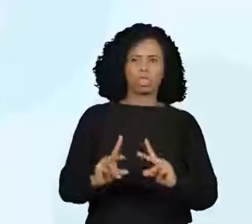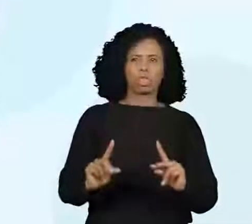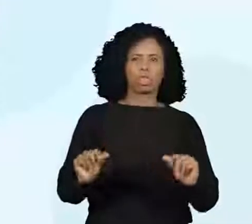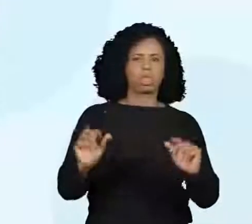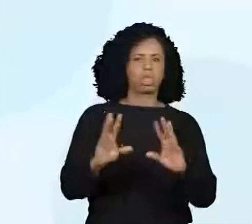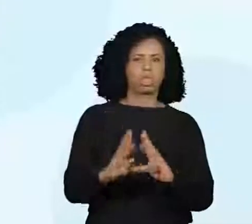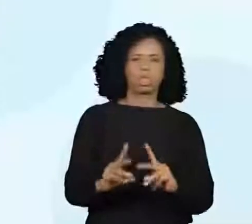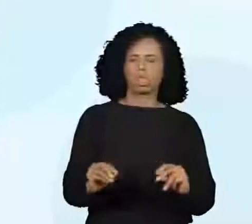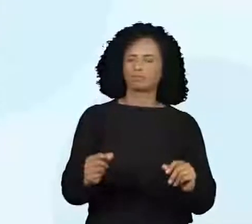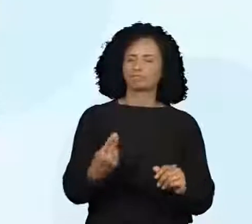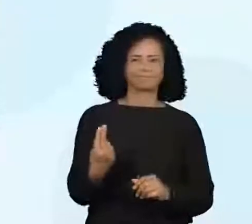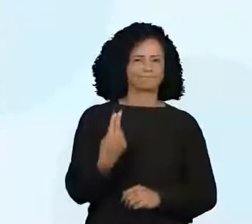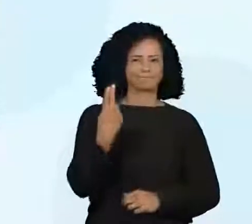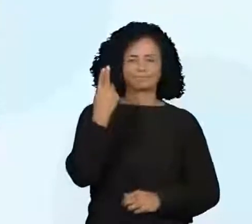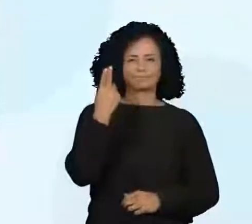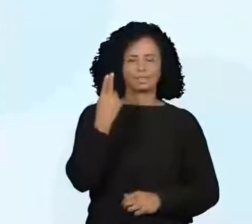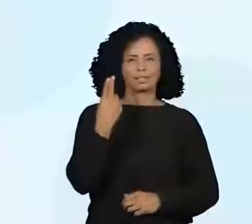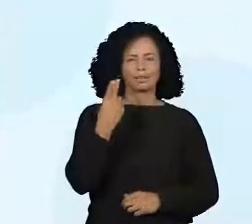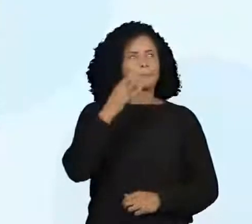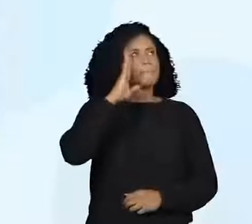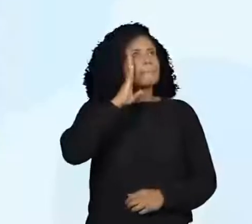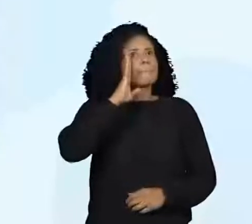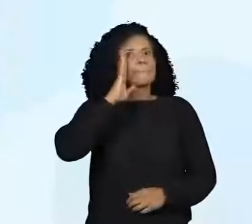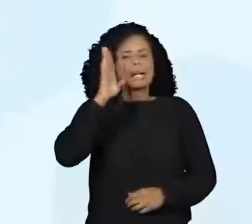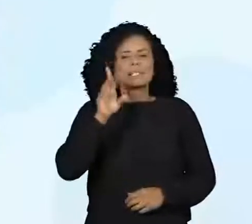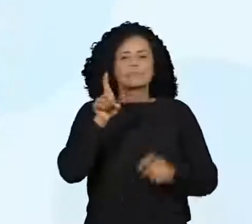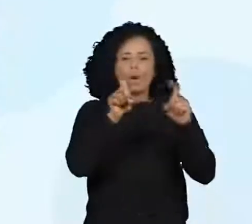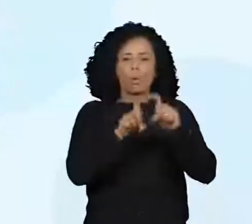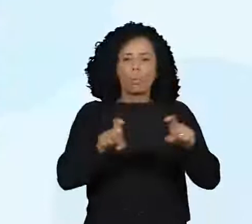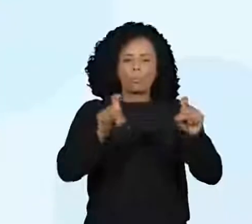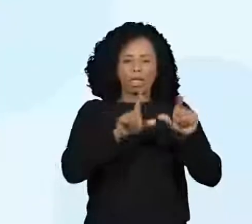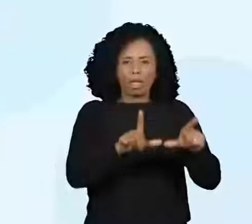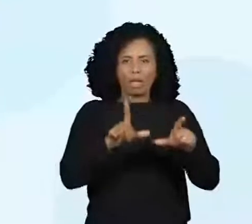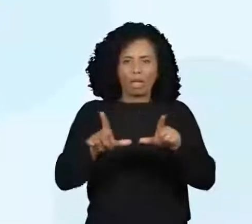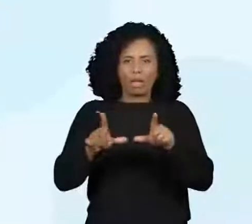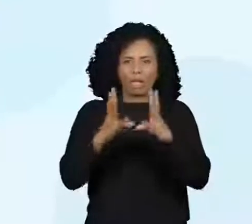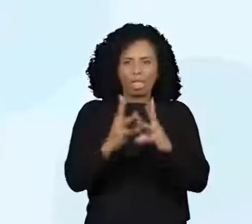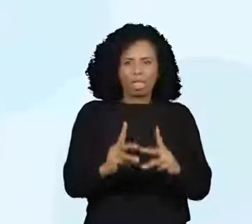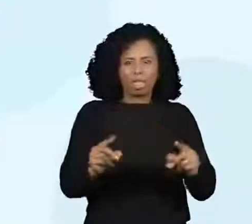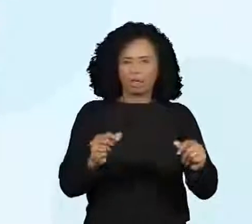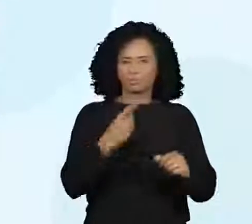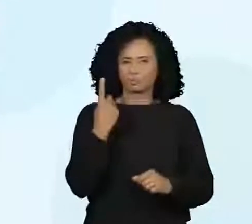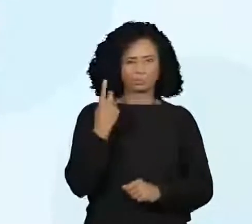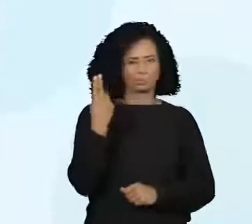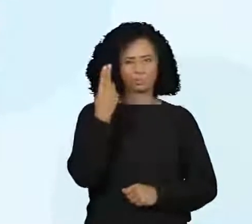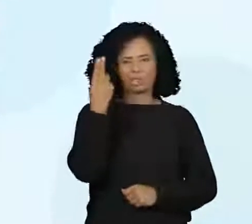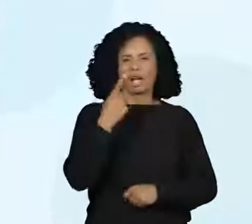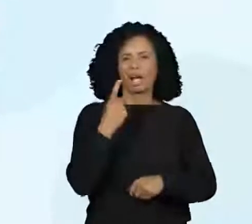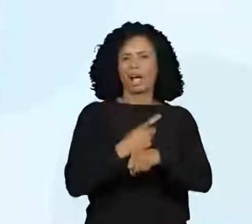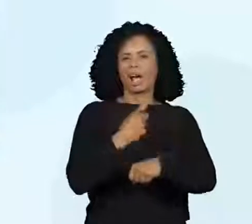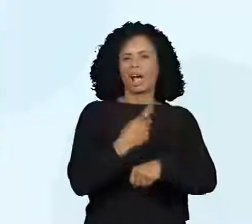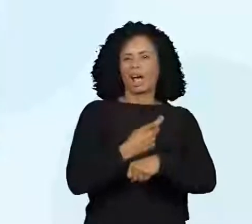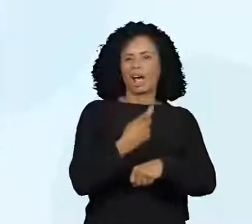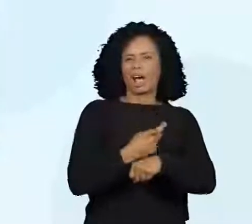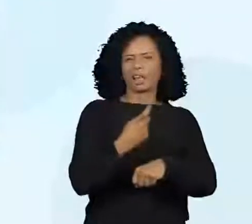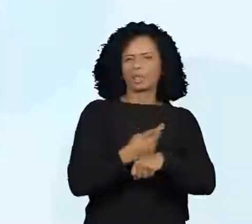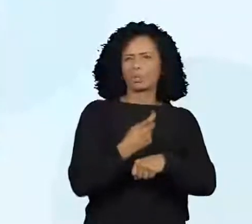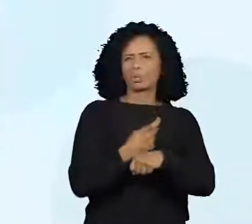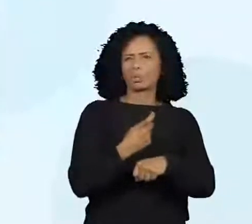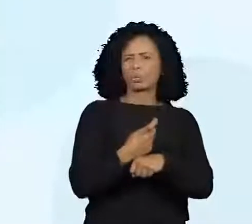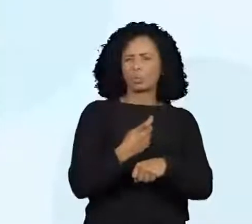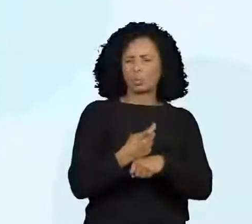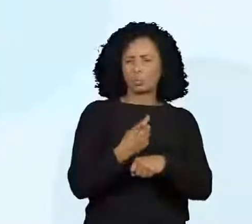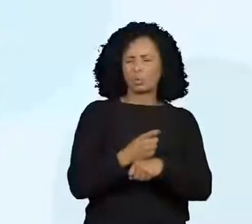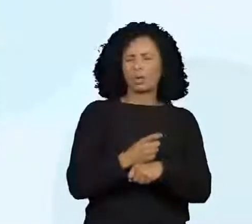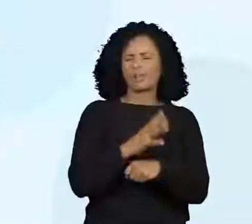falando aí de lixos eletrônicos, eles são lixos que não têm capacidade de se decompor sozinhos. Ou seja,